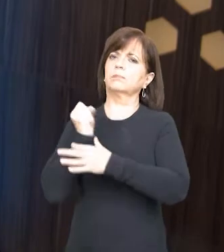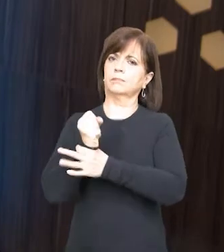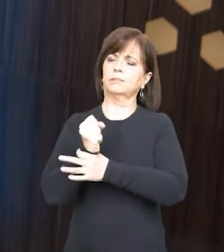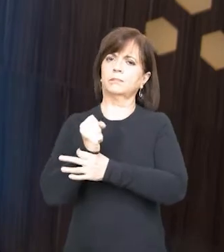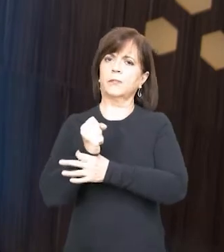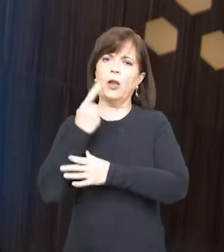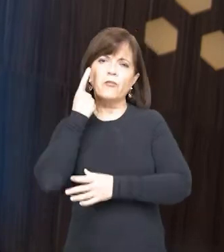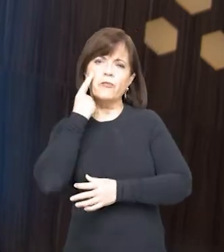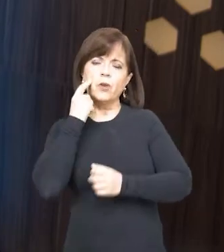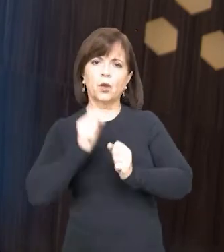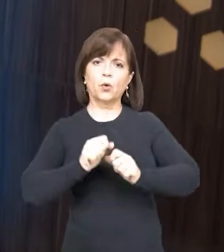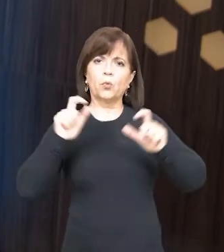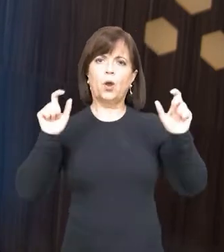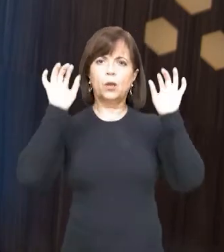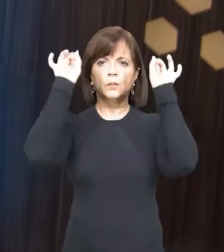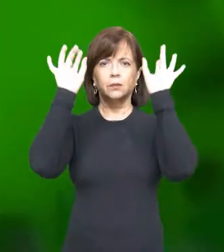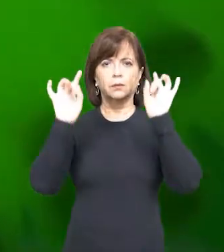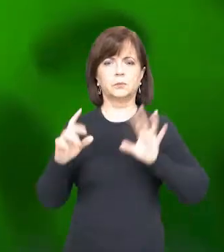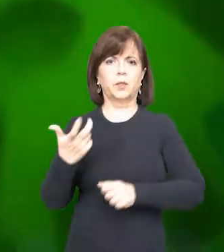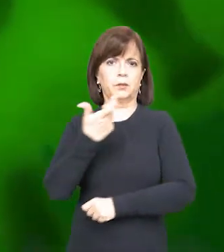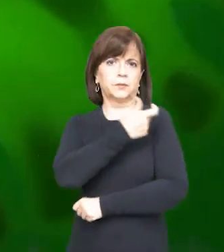quadro Especial Vacinação.